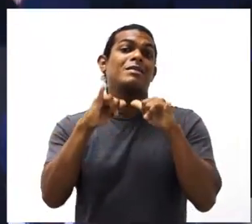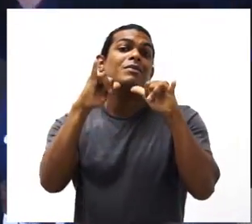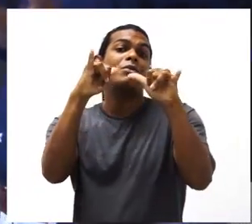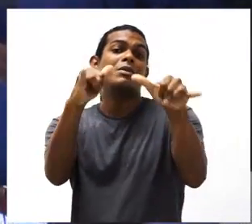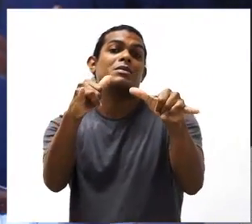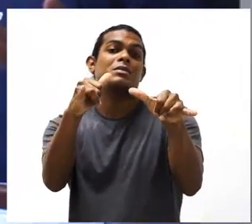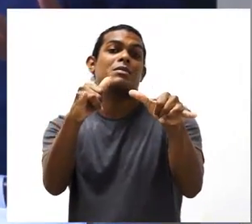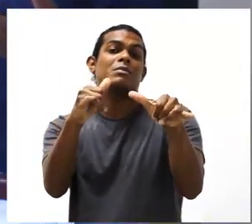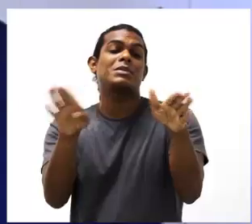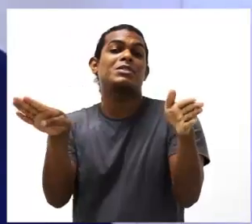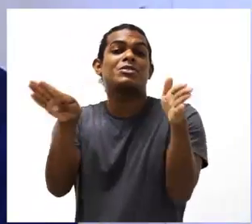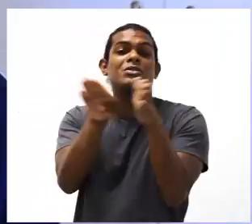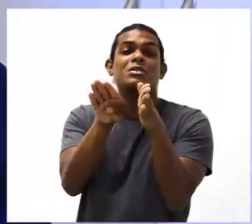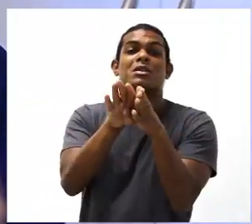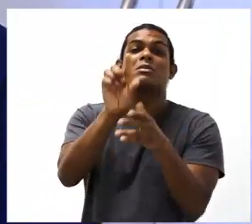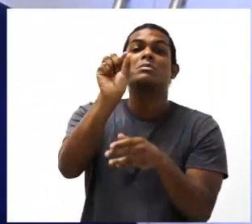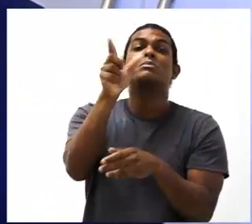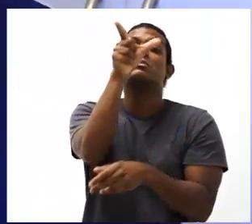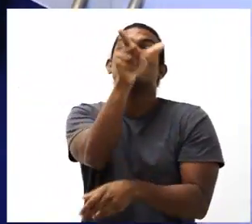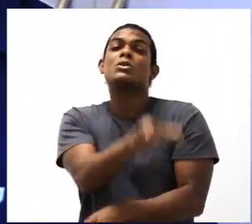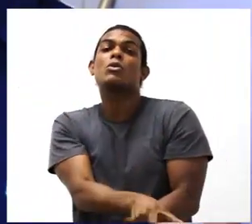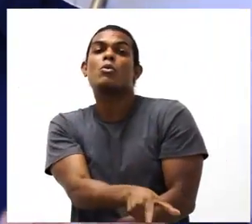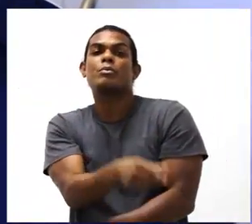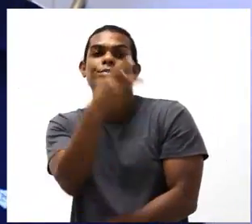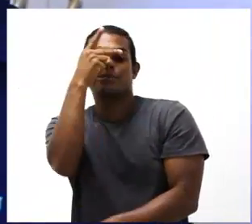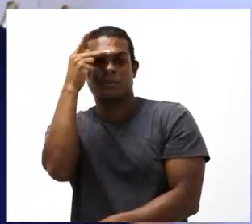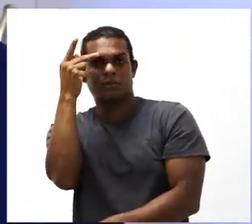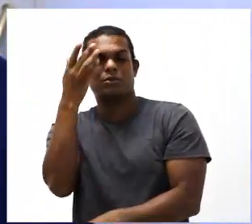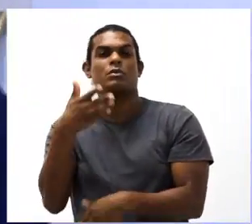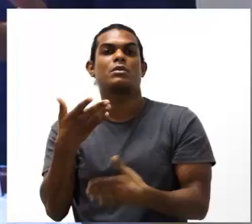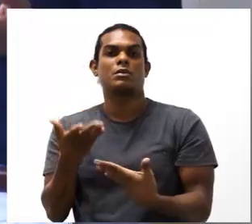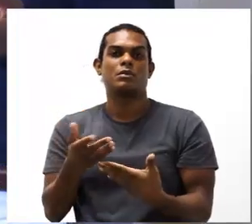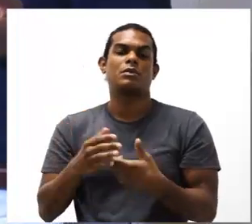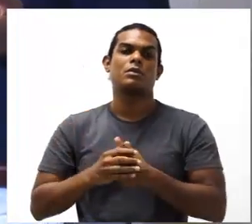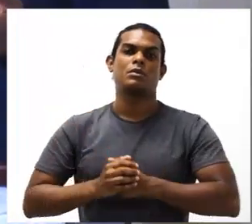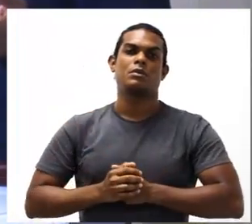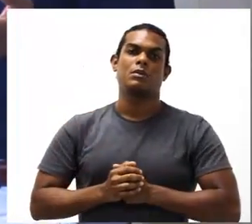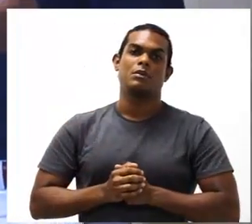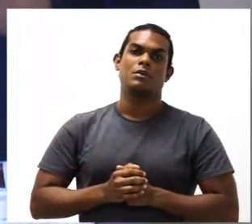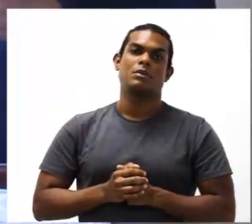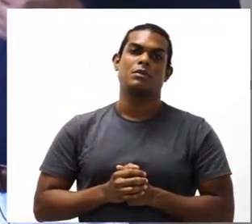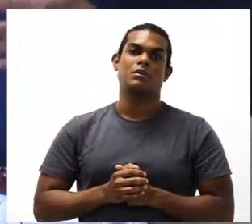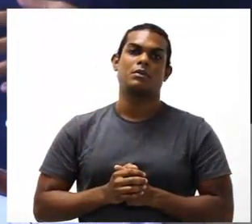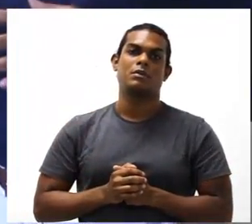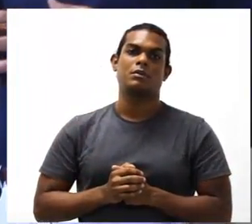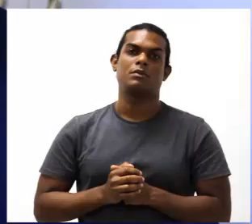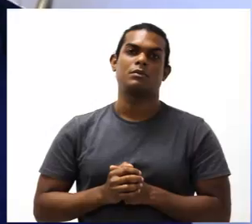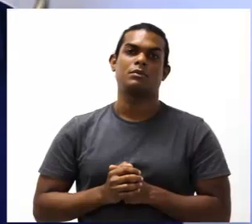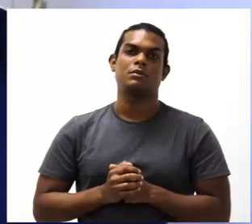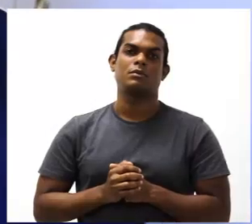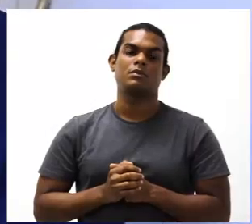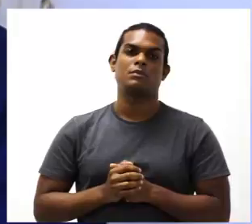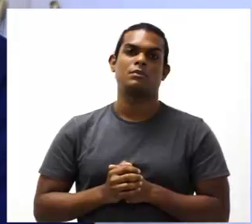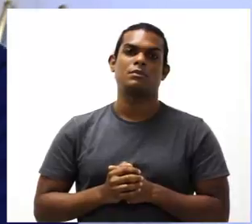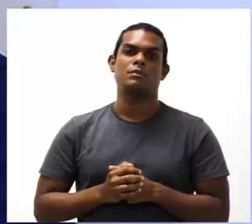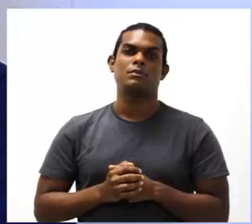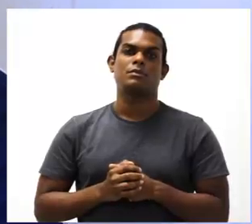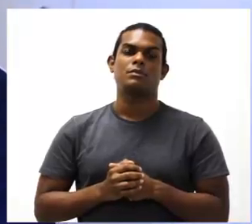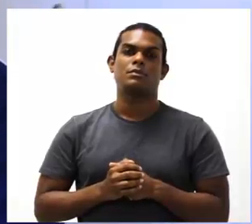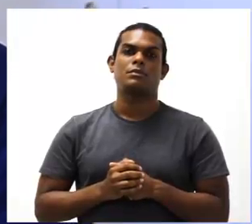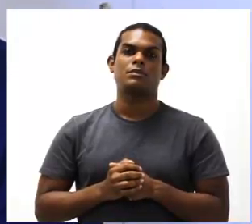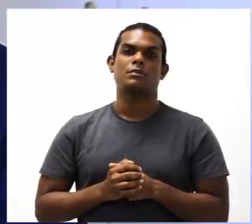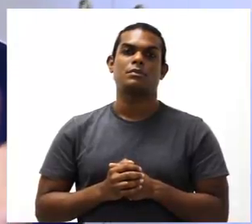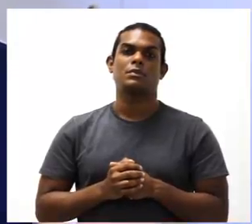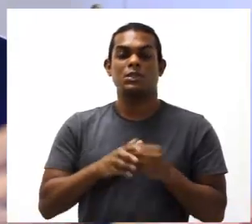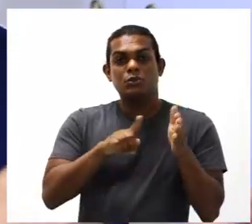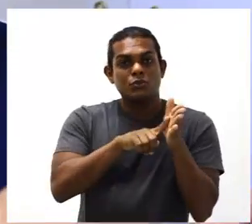eu não tenho nenhum objetivo de utilizar, ela é um dado como qualquer outro. É um dado sem relevância. Exatamente. Então, e outra coisa, um dado